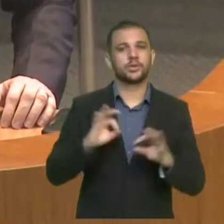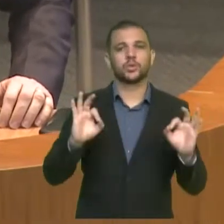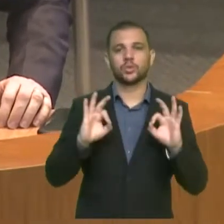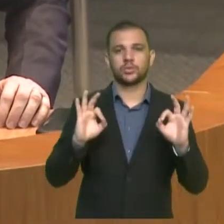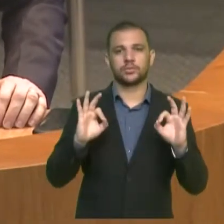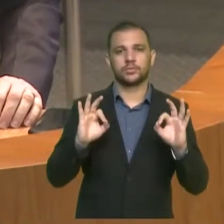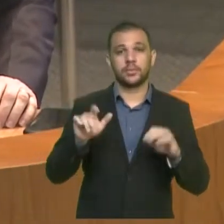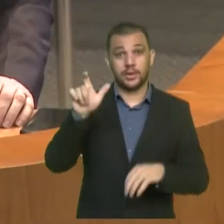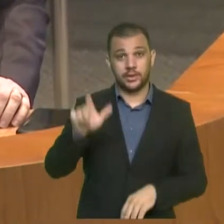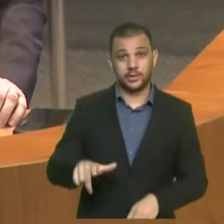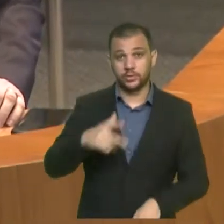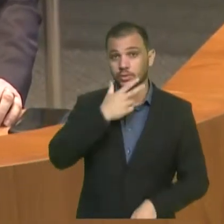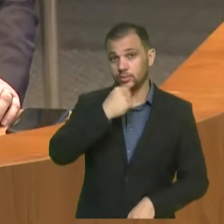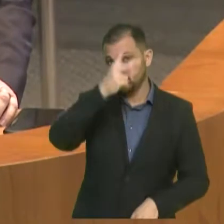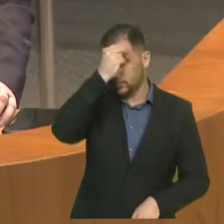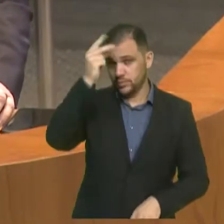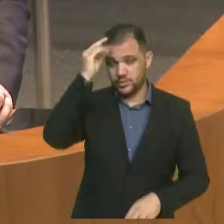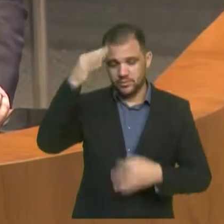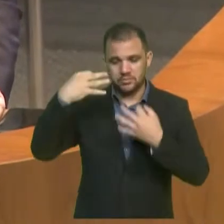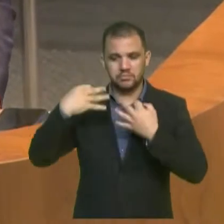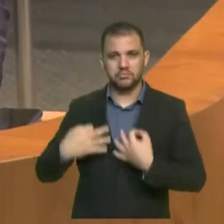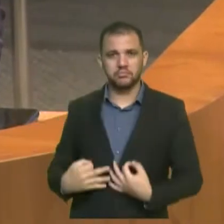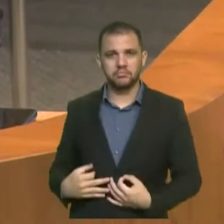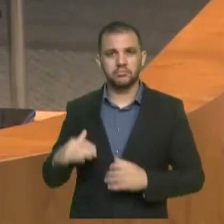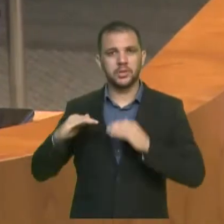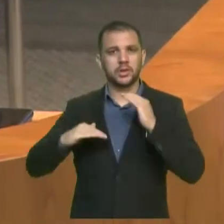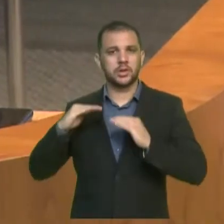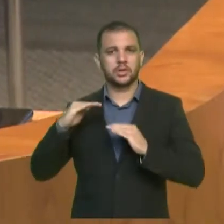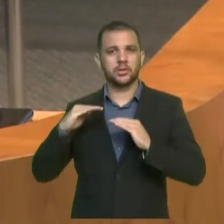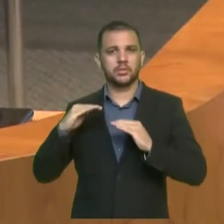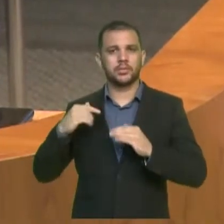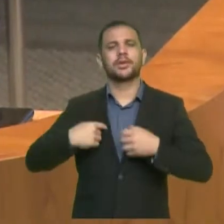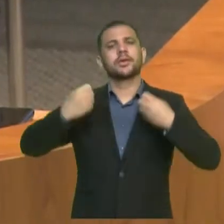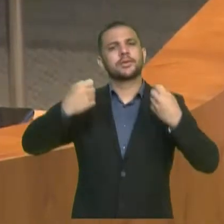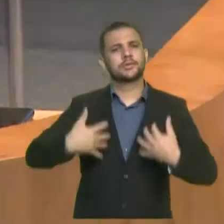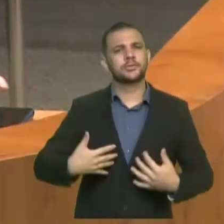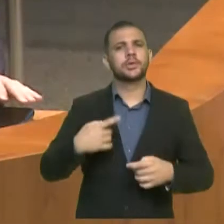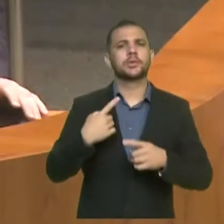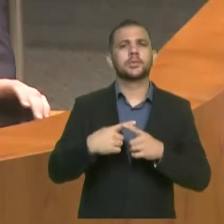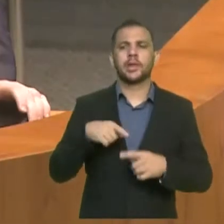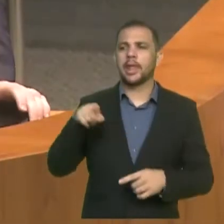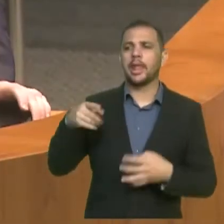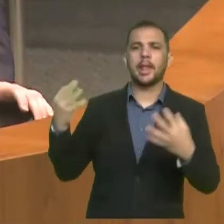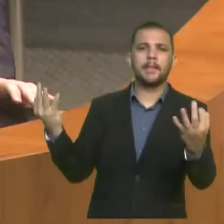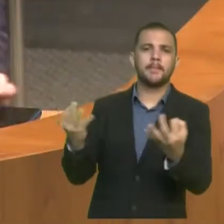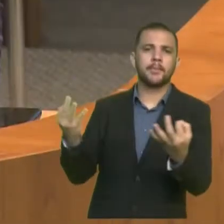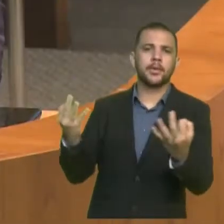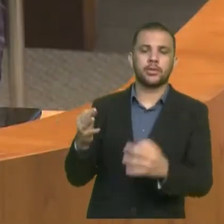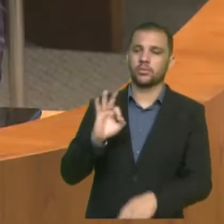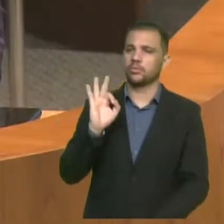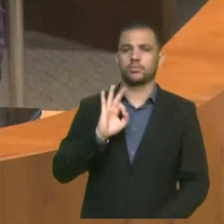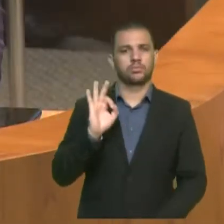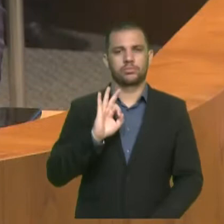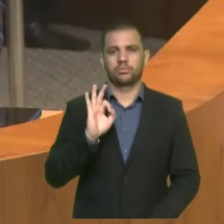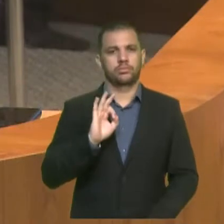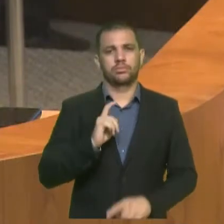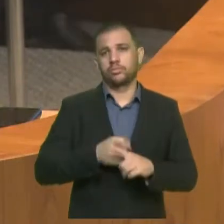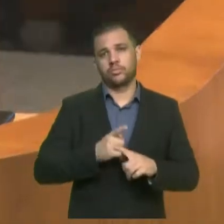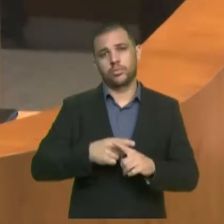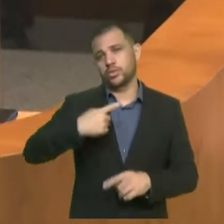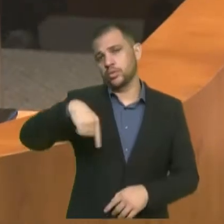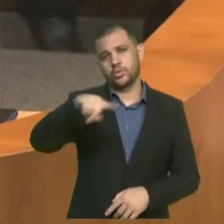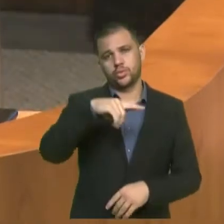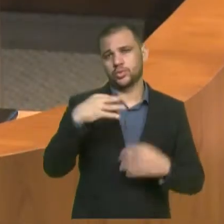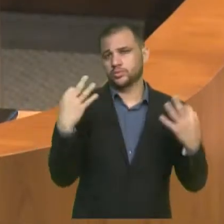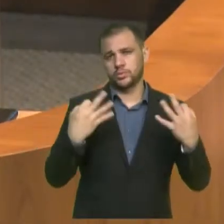equilibrado, não venho à tribuna para dizer que fez uma gestão perfeita, porque nenhum de nós faz, e ele